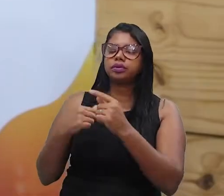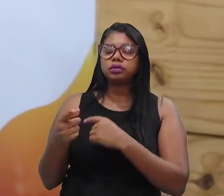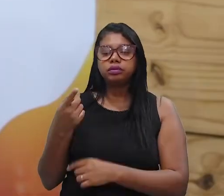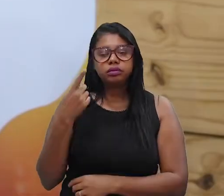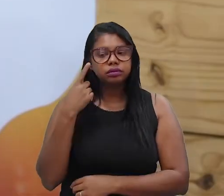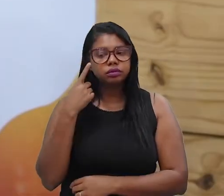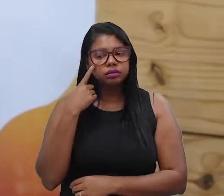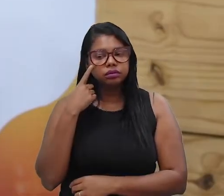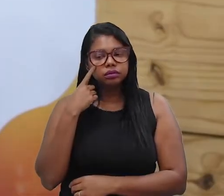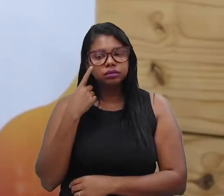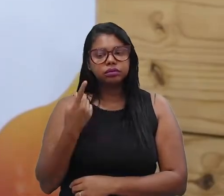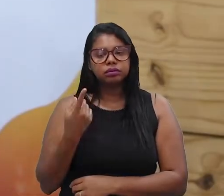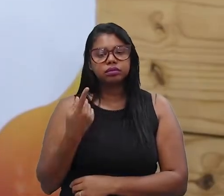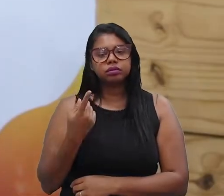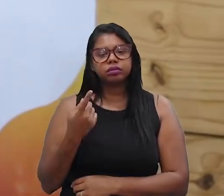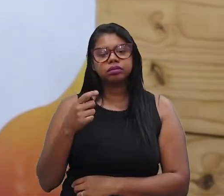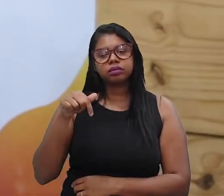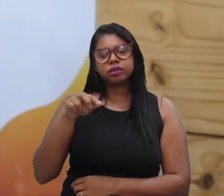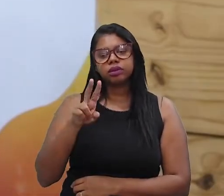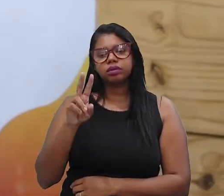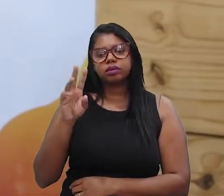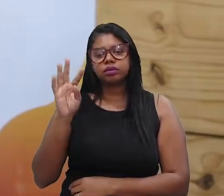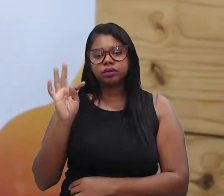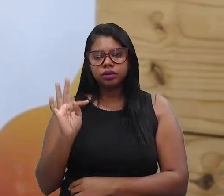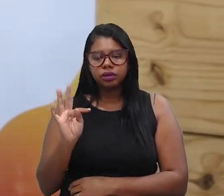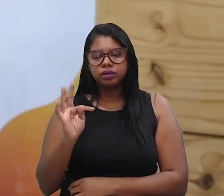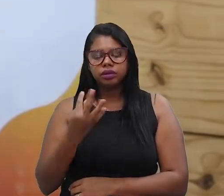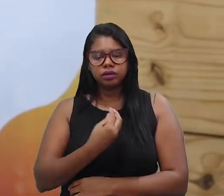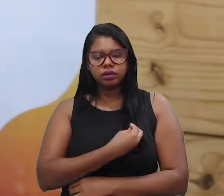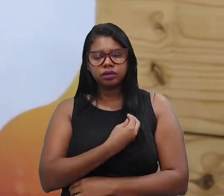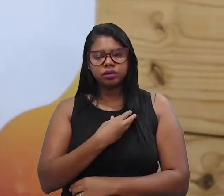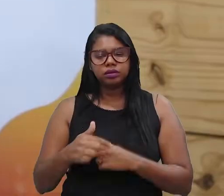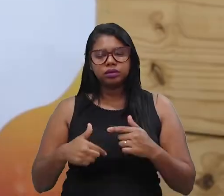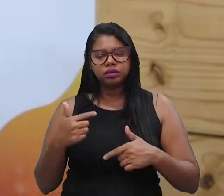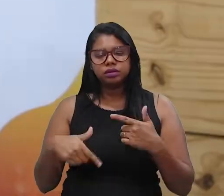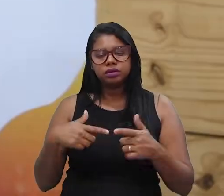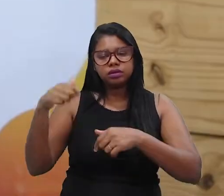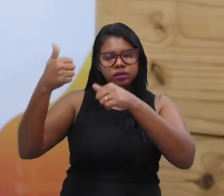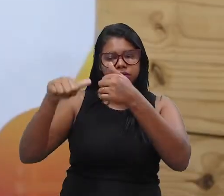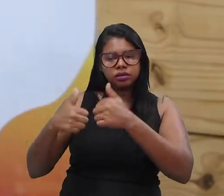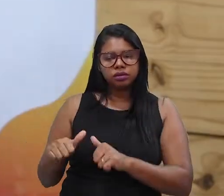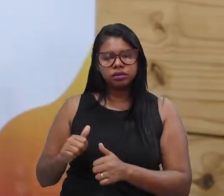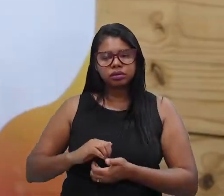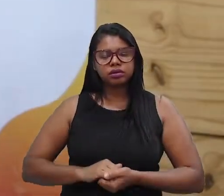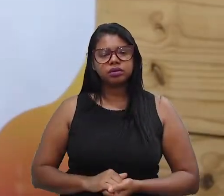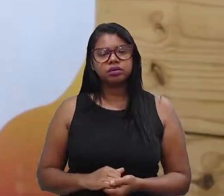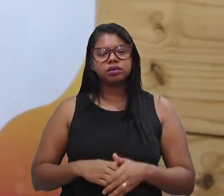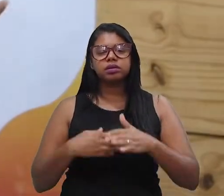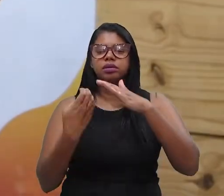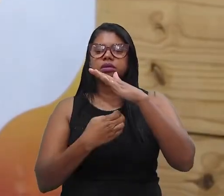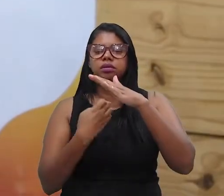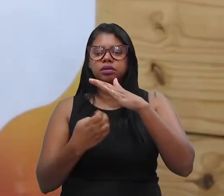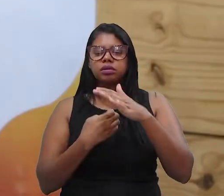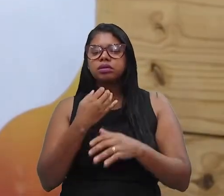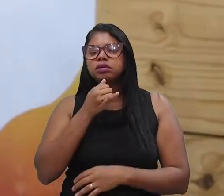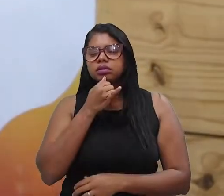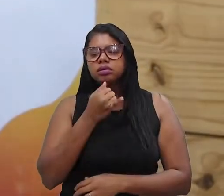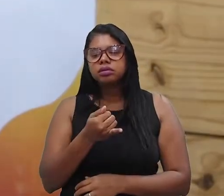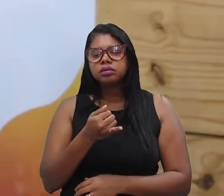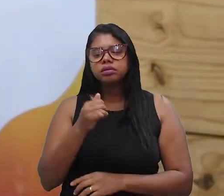a QVT, que é a qualidade de vida no trabalho. Então, vamos analisar. Uma empresa de grande porte